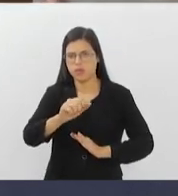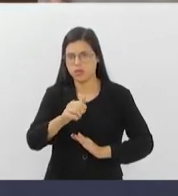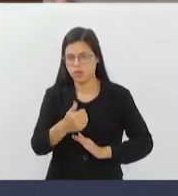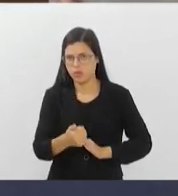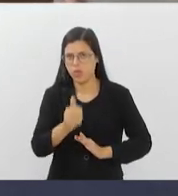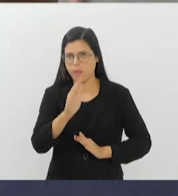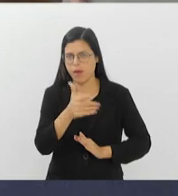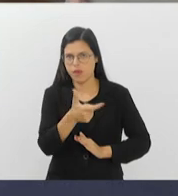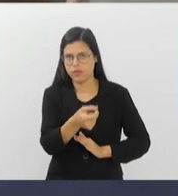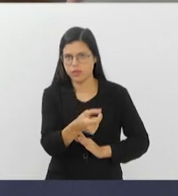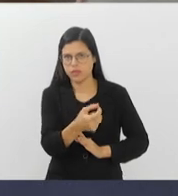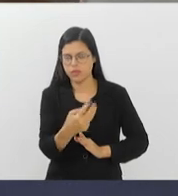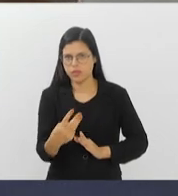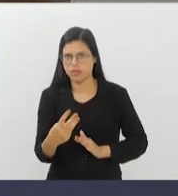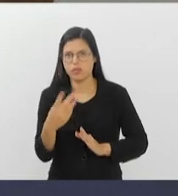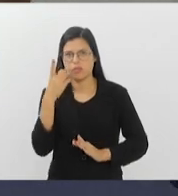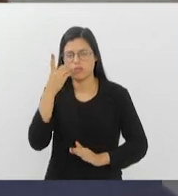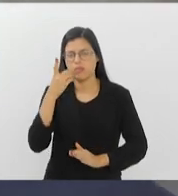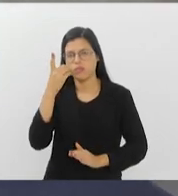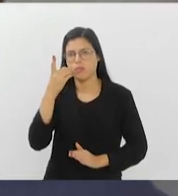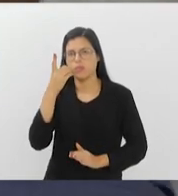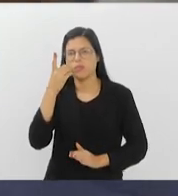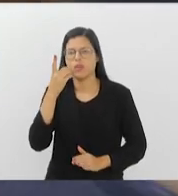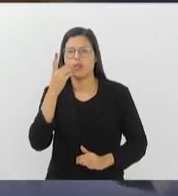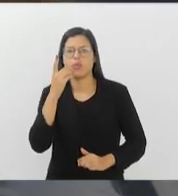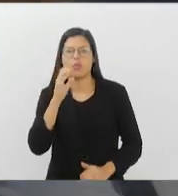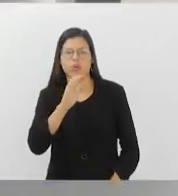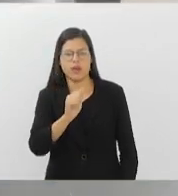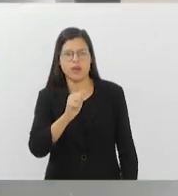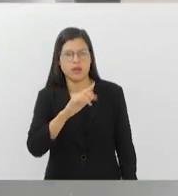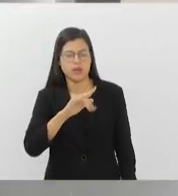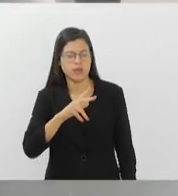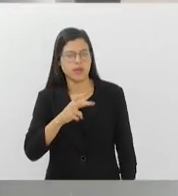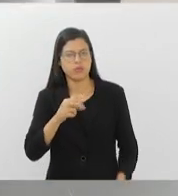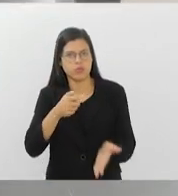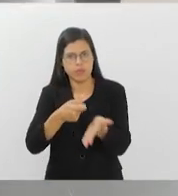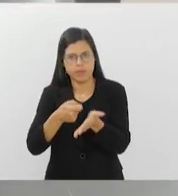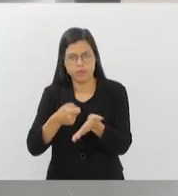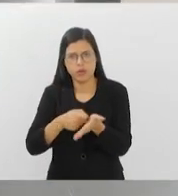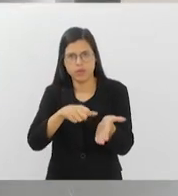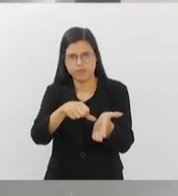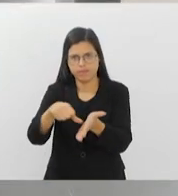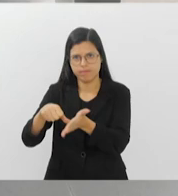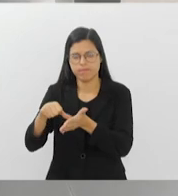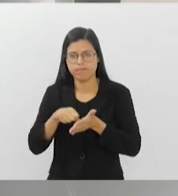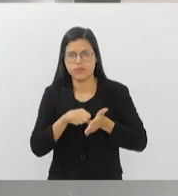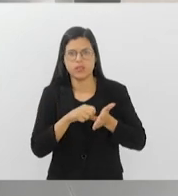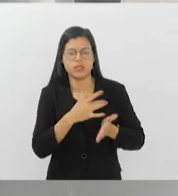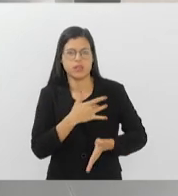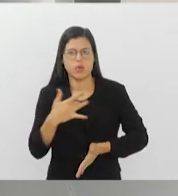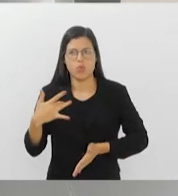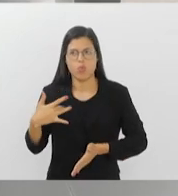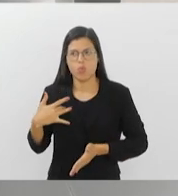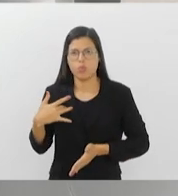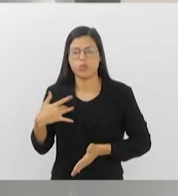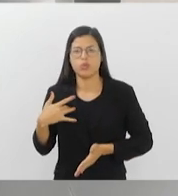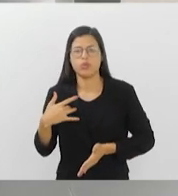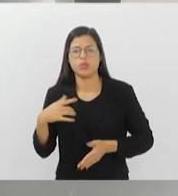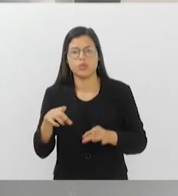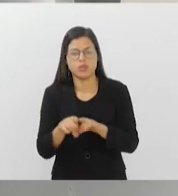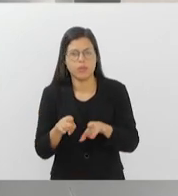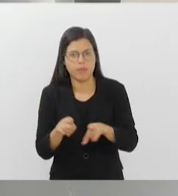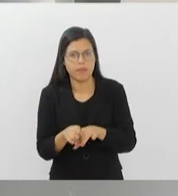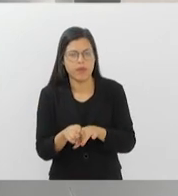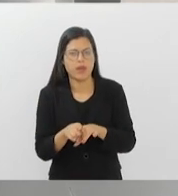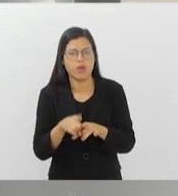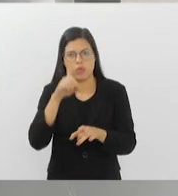BNH, que obriga as unidades básicas de saúde, os postos de pronto atendimento, as unidades pré-hospitalares, os ambulatórios, os